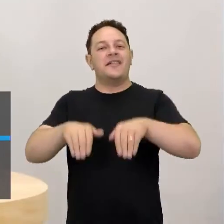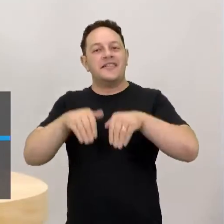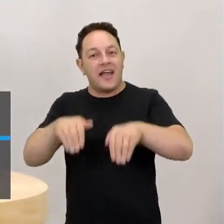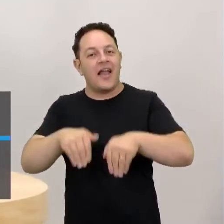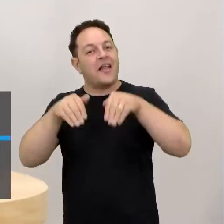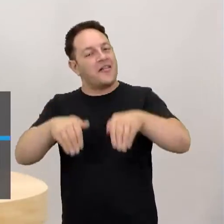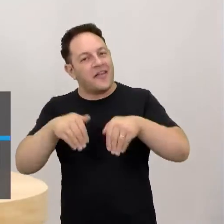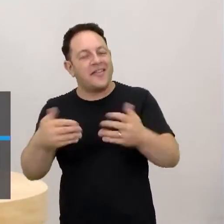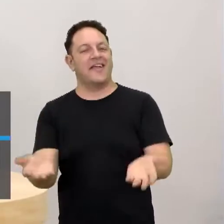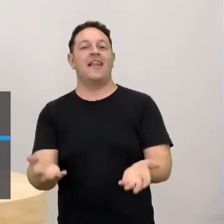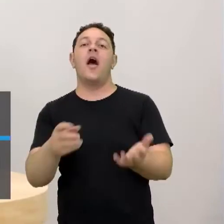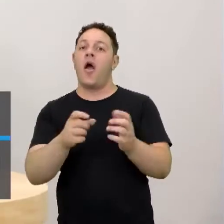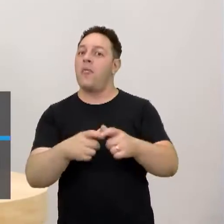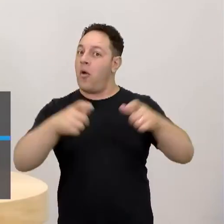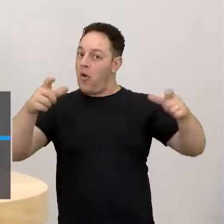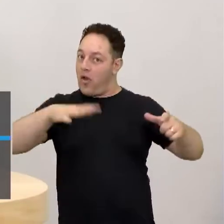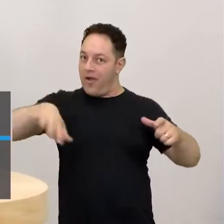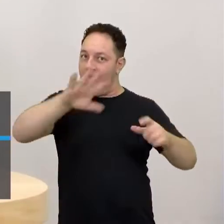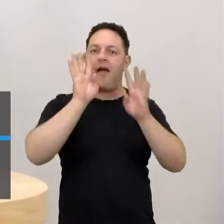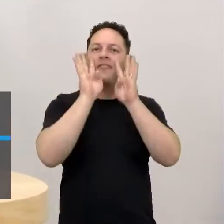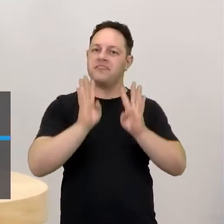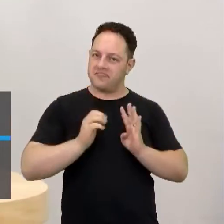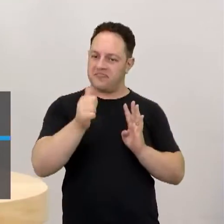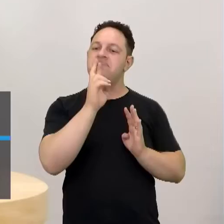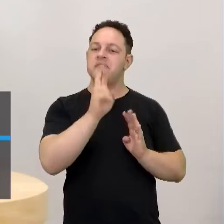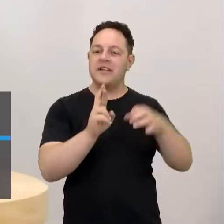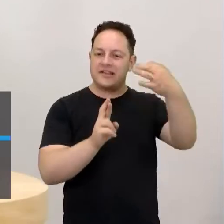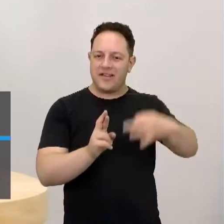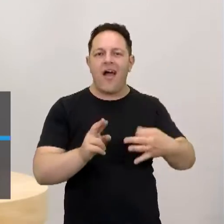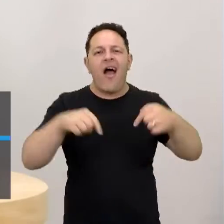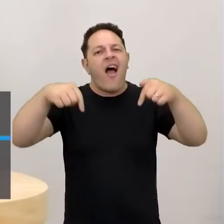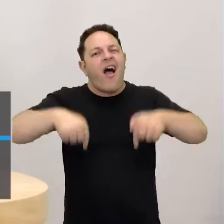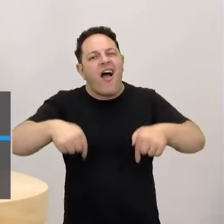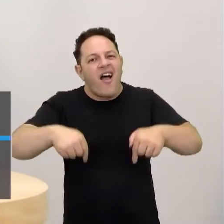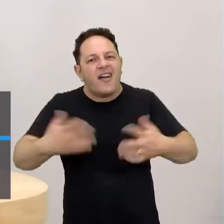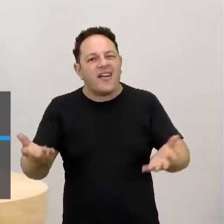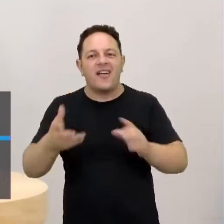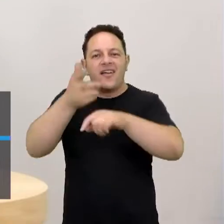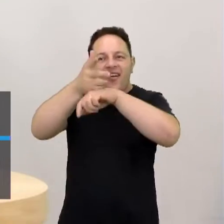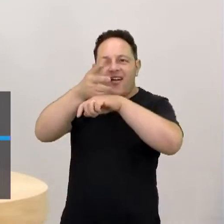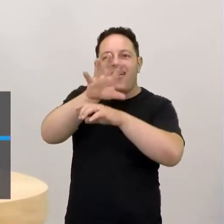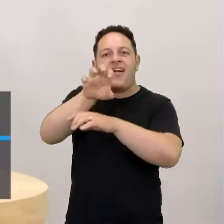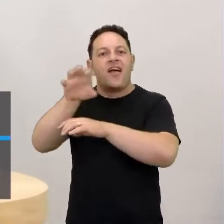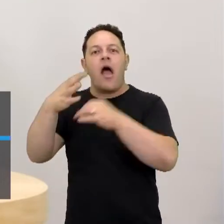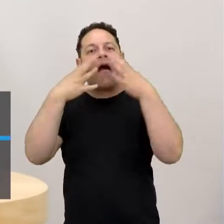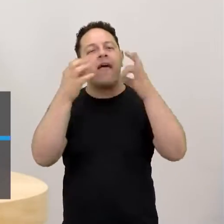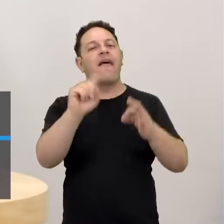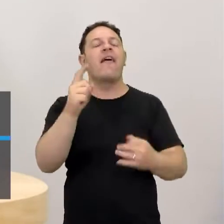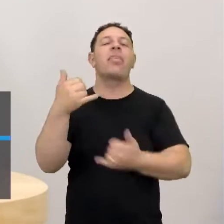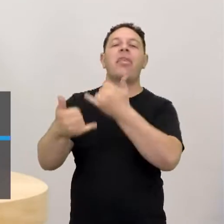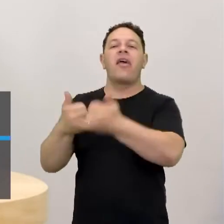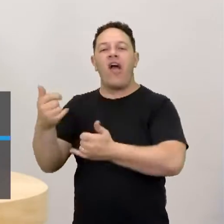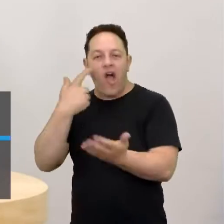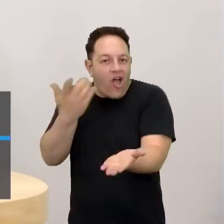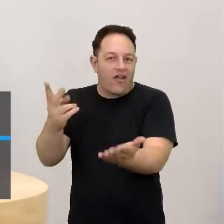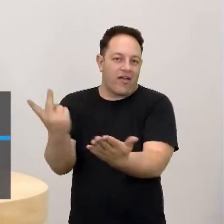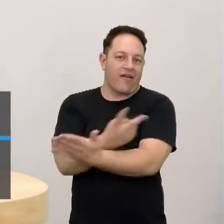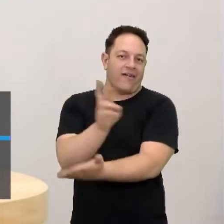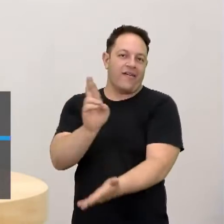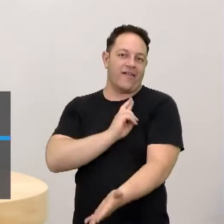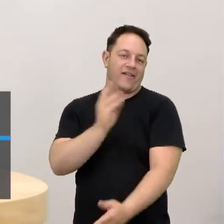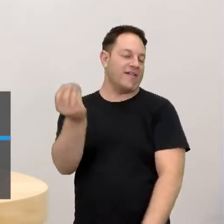prestou atenção e respondeu Austrália. Agora o estúdio, em vez de prestar atenção, né, fica aí, ó, brincando, aí o que deu, ó. Aí,